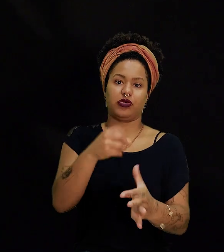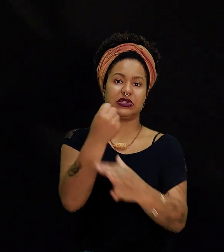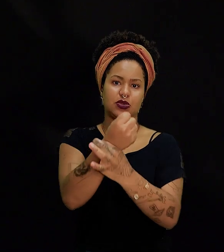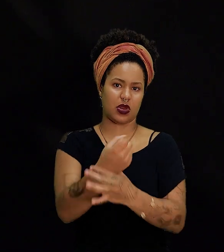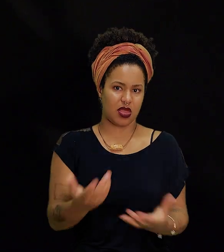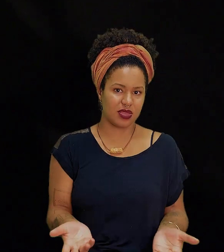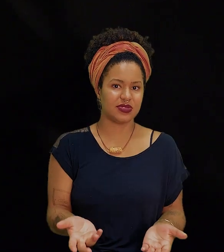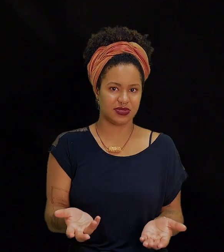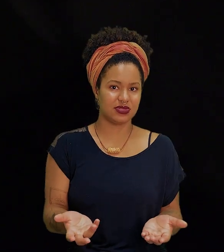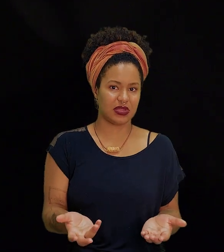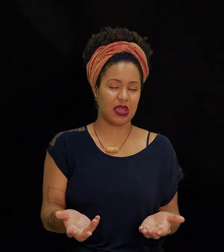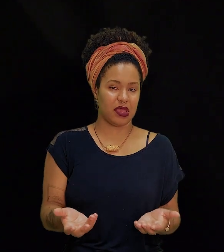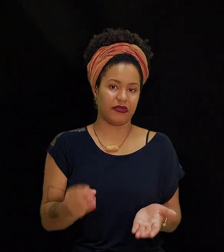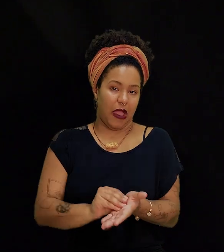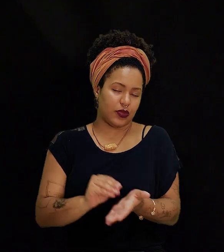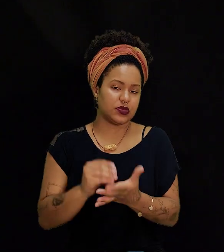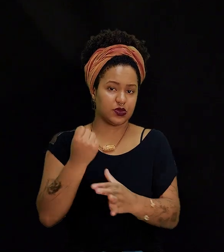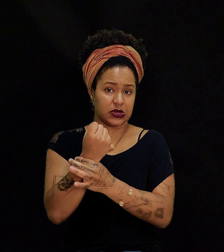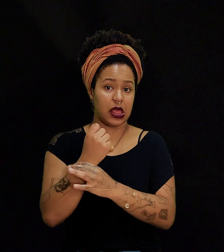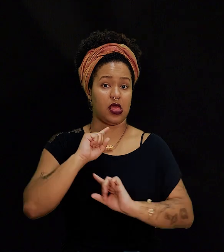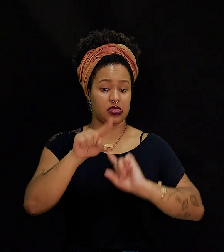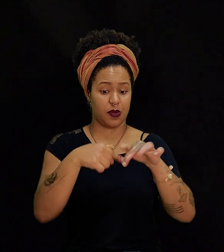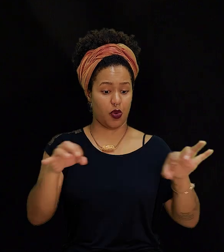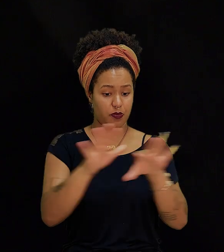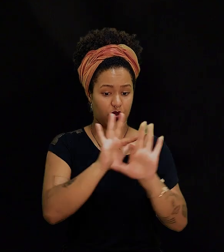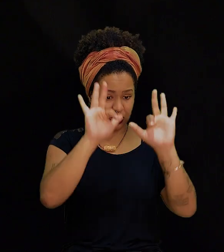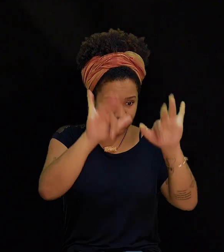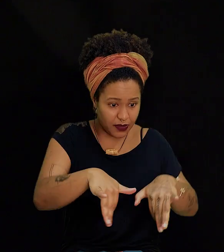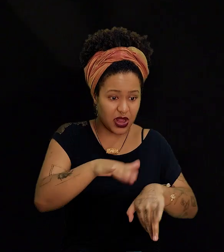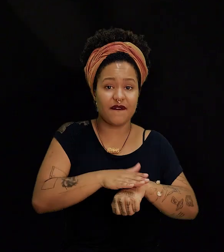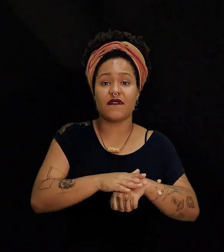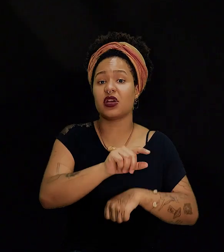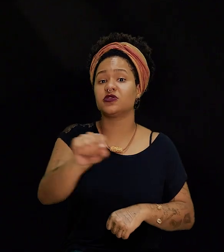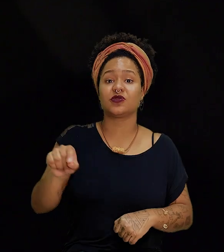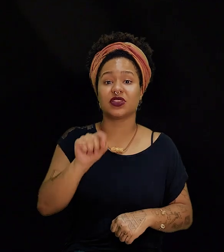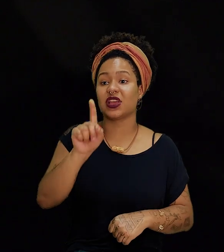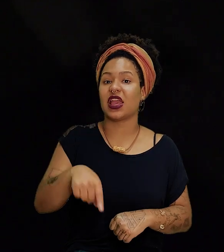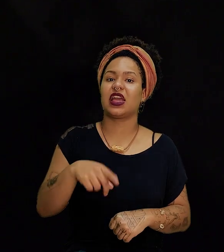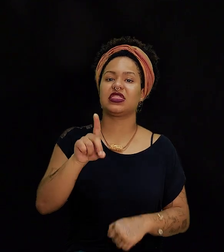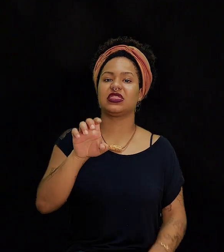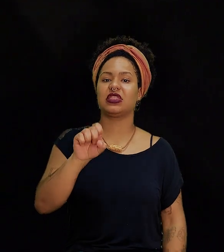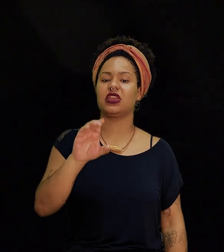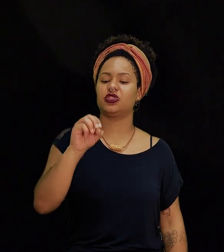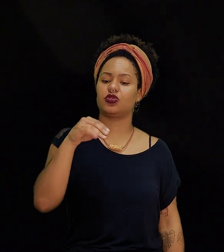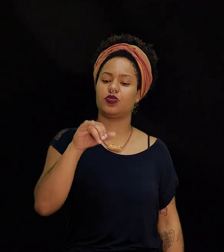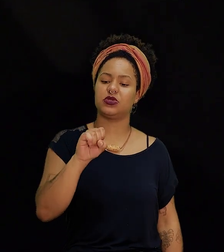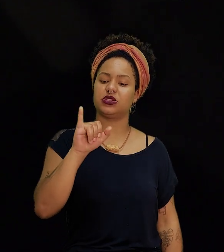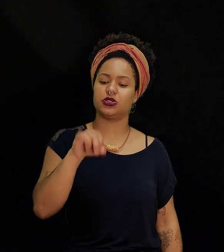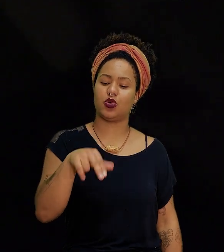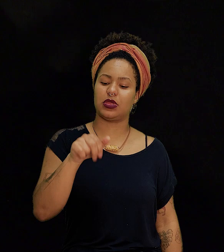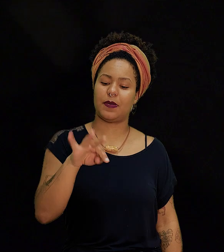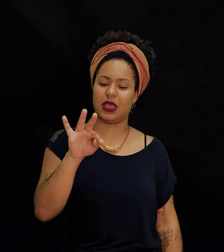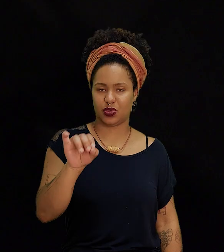negócio inseguro. Entende? Né? E depois, quando ela termina, o que é que faz? O famoso descomissionamento,